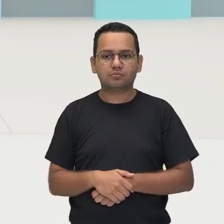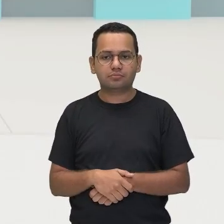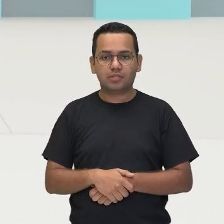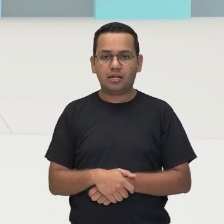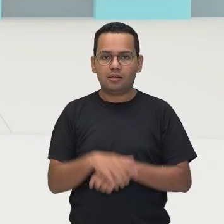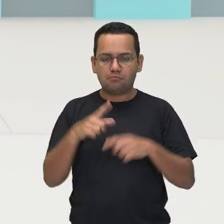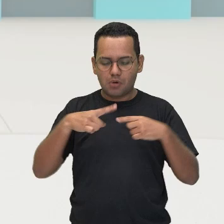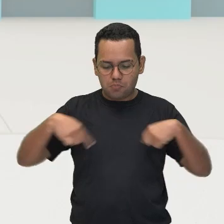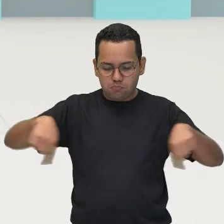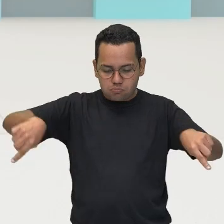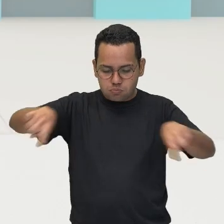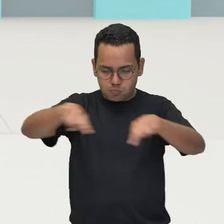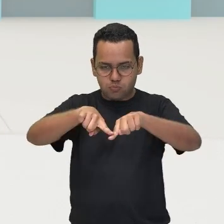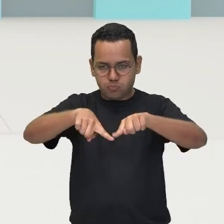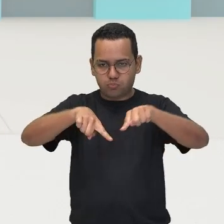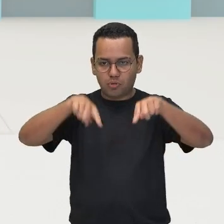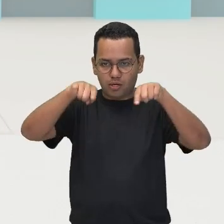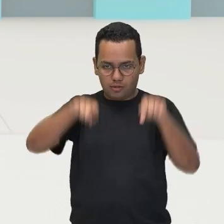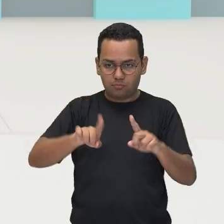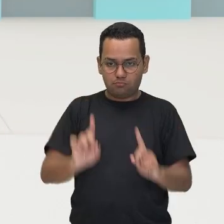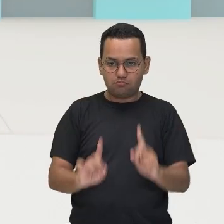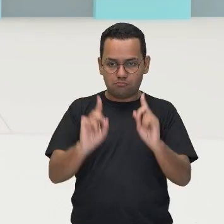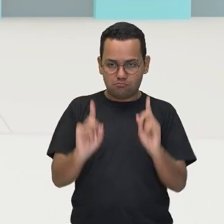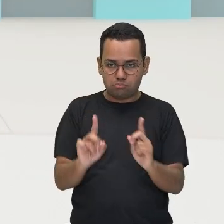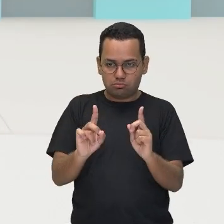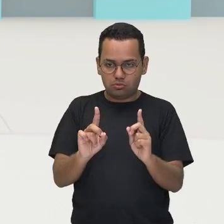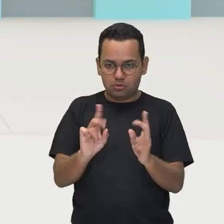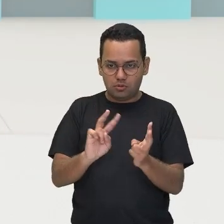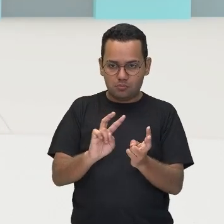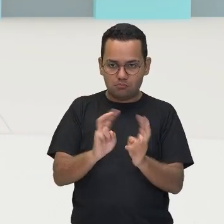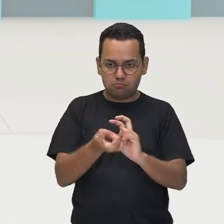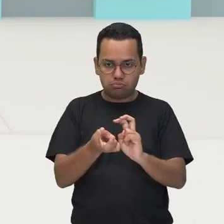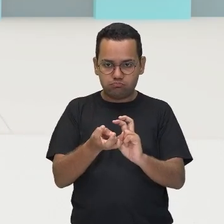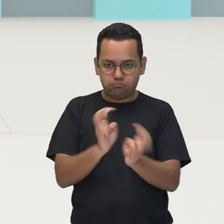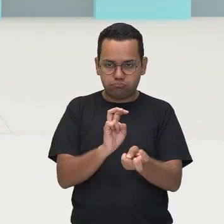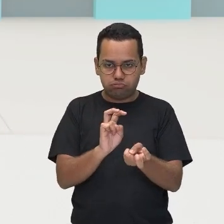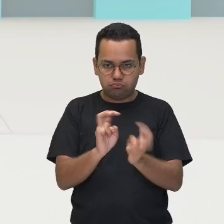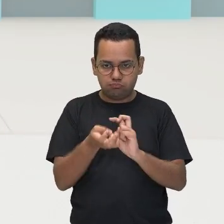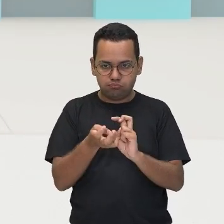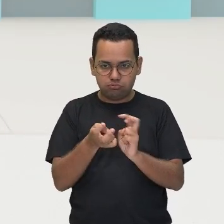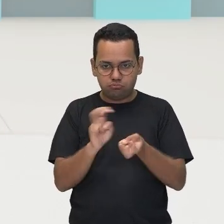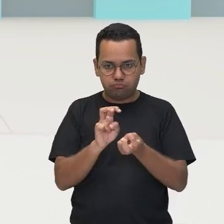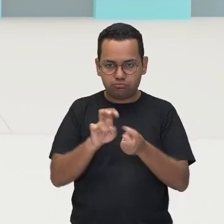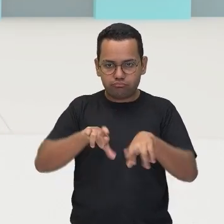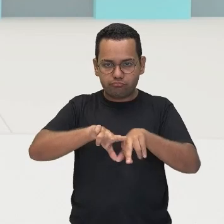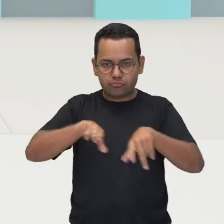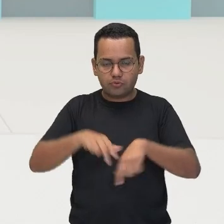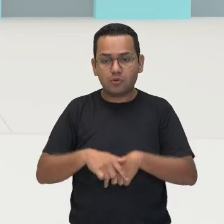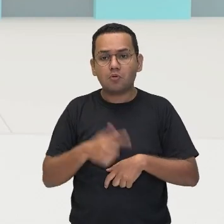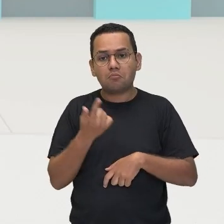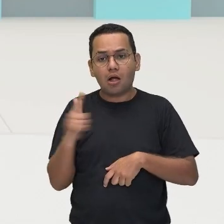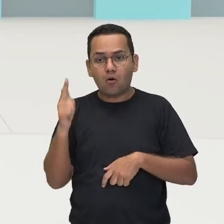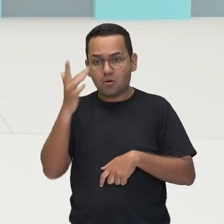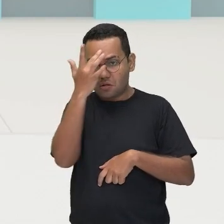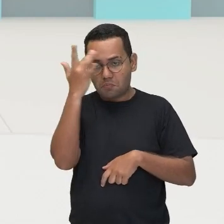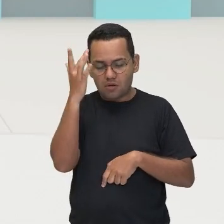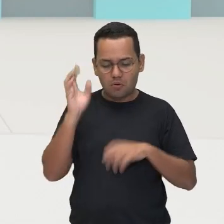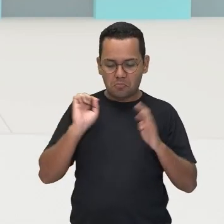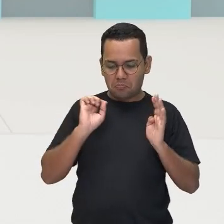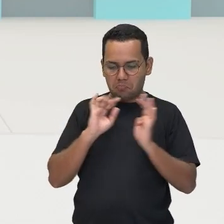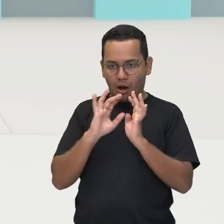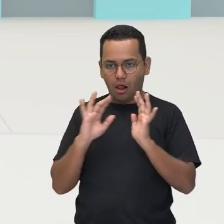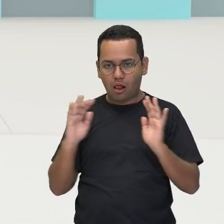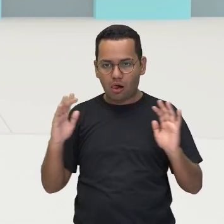roda e no centro dessa luta duas pessoas elas vão realizar a disputa enquanto que as outras pessoas